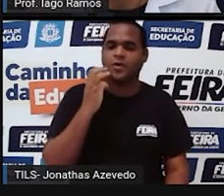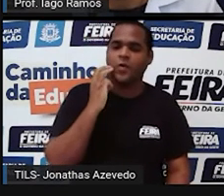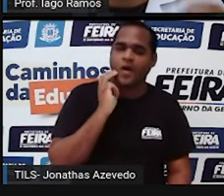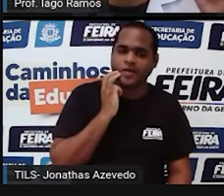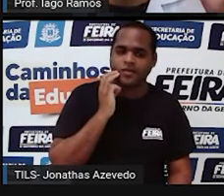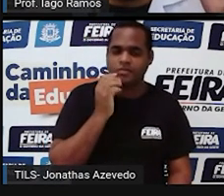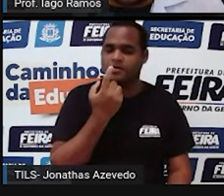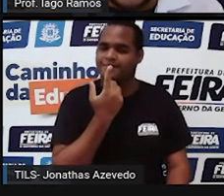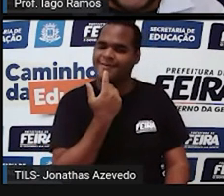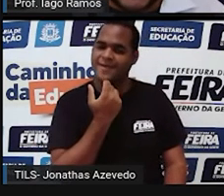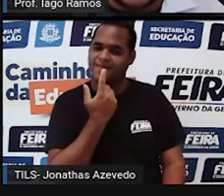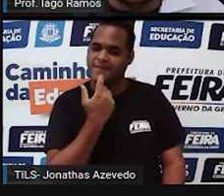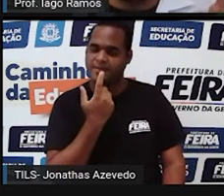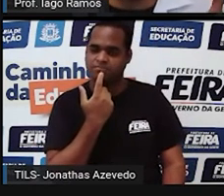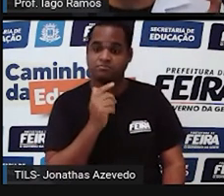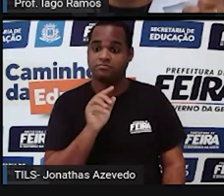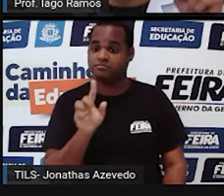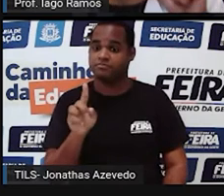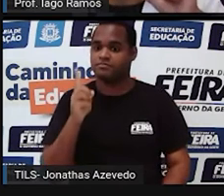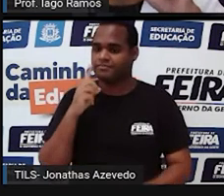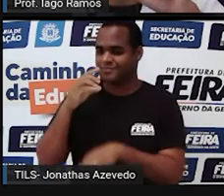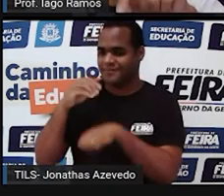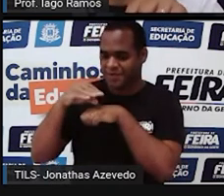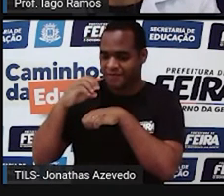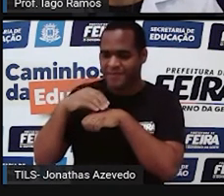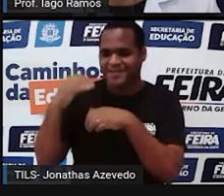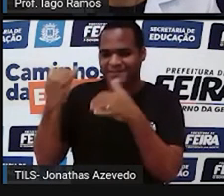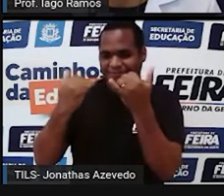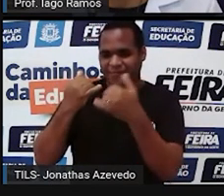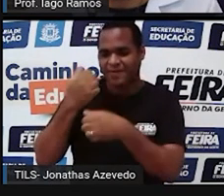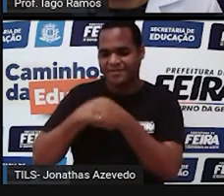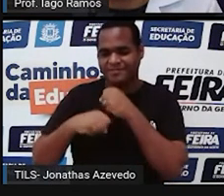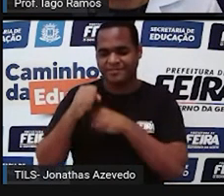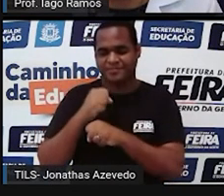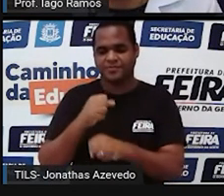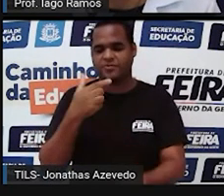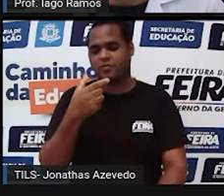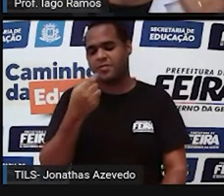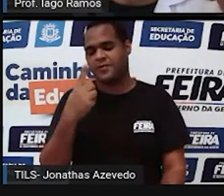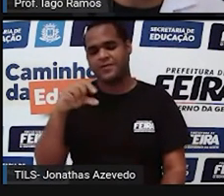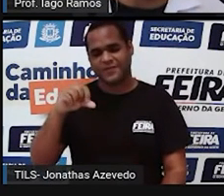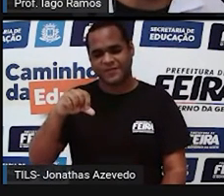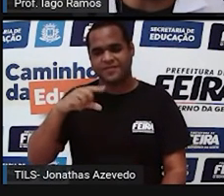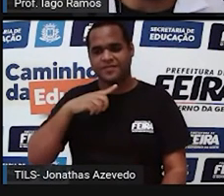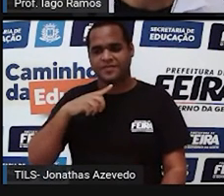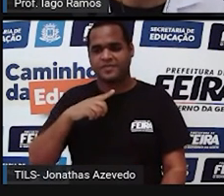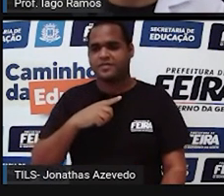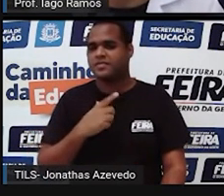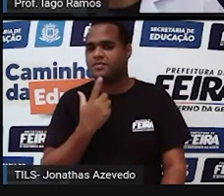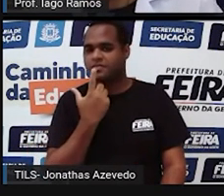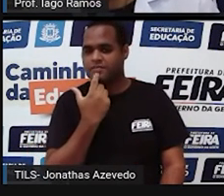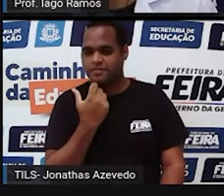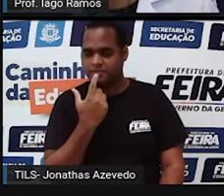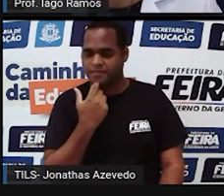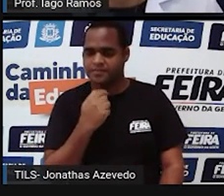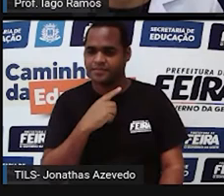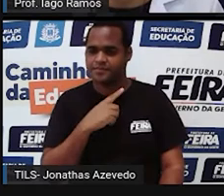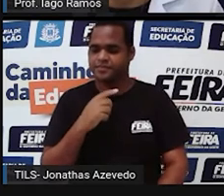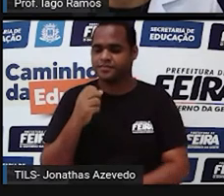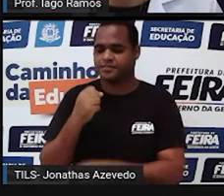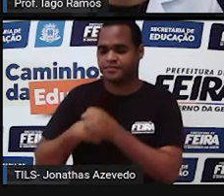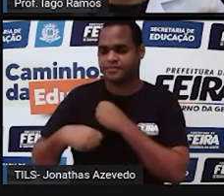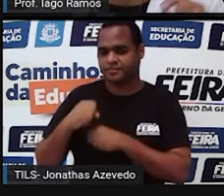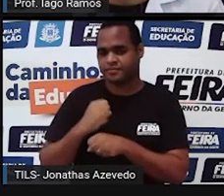vermelha. No rosa são informações do ano de 2019. No vermelho são informações do